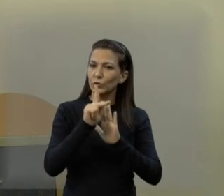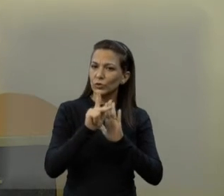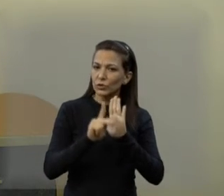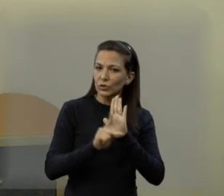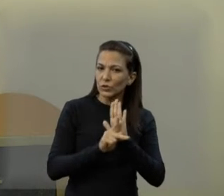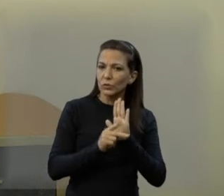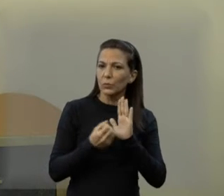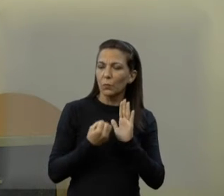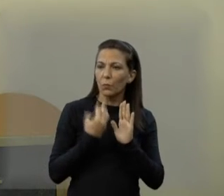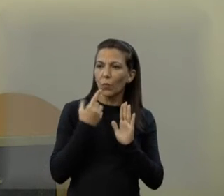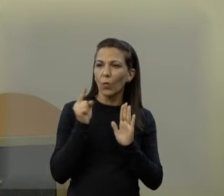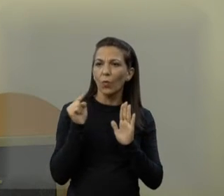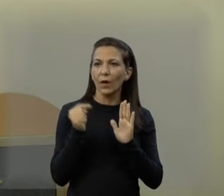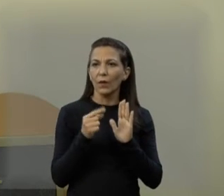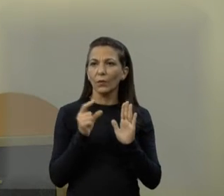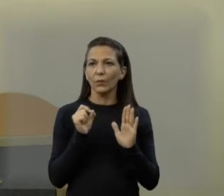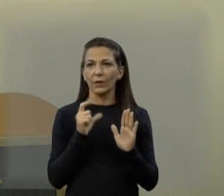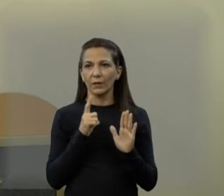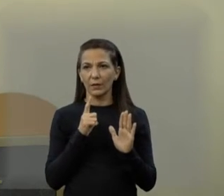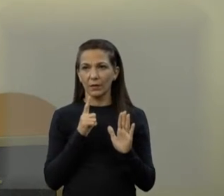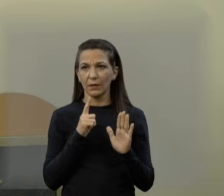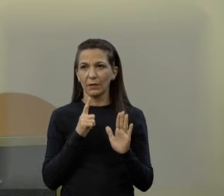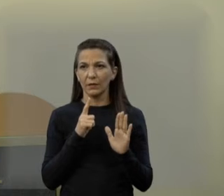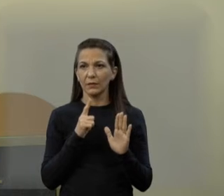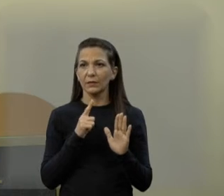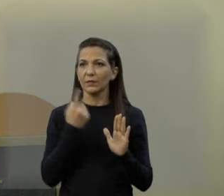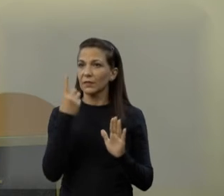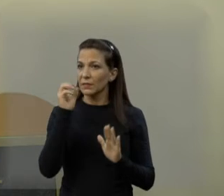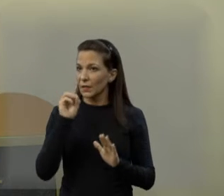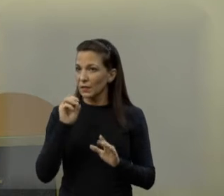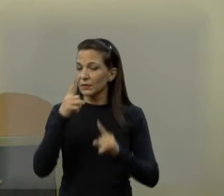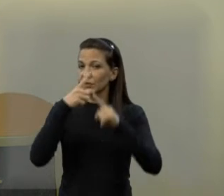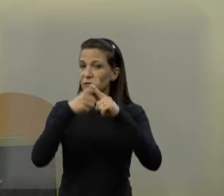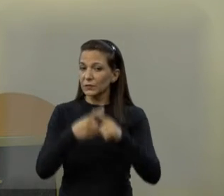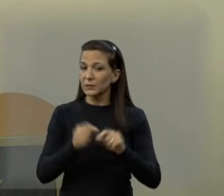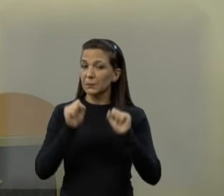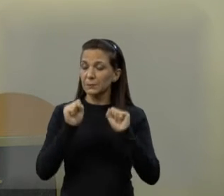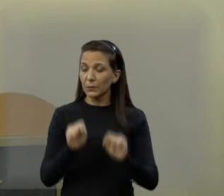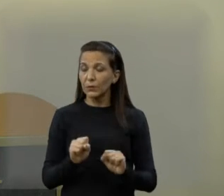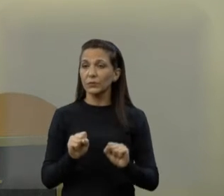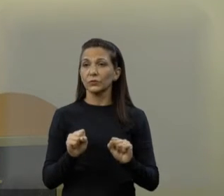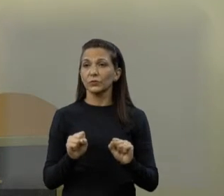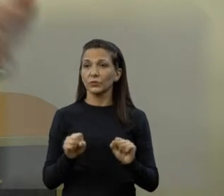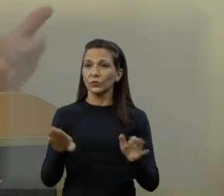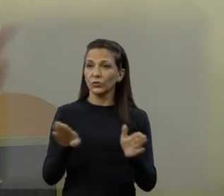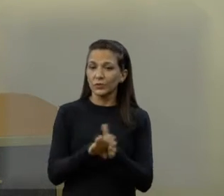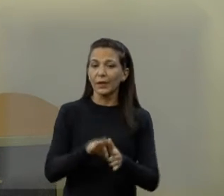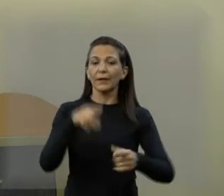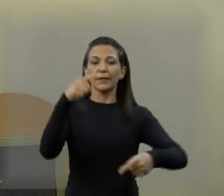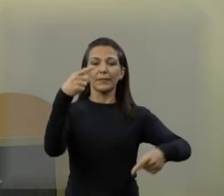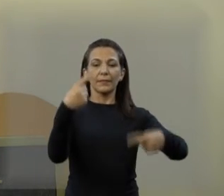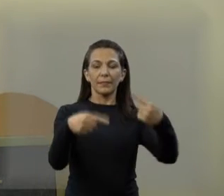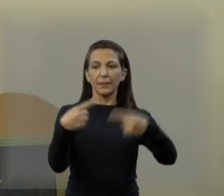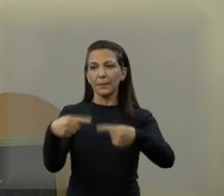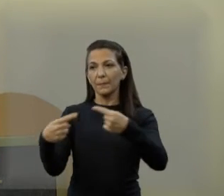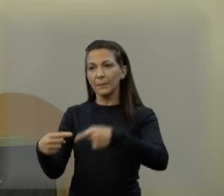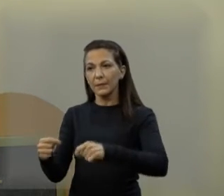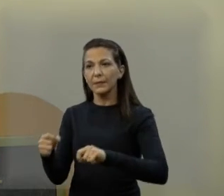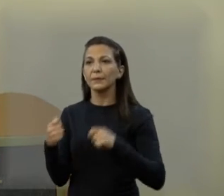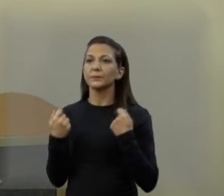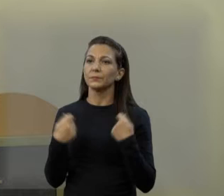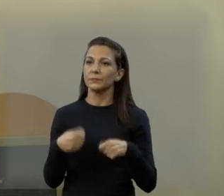vamo eu tava conversando ali projeto bom pode vir 10 vezes para sacada e é debater